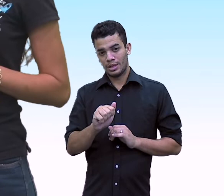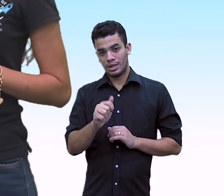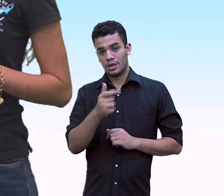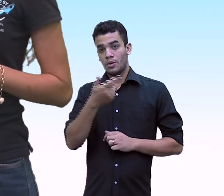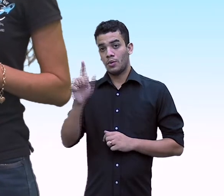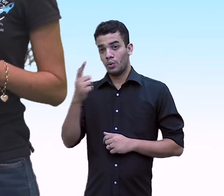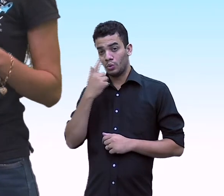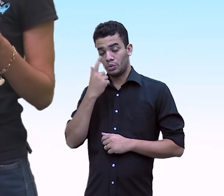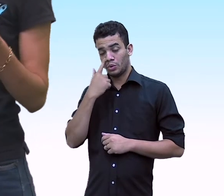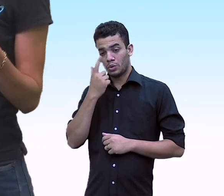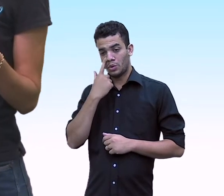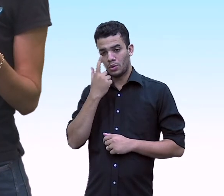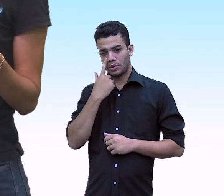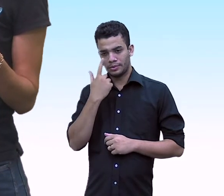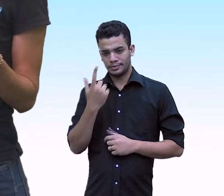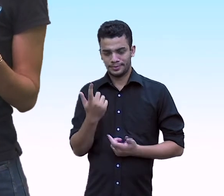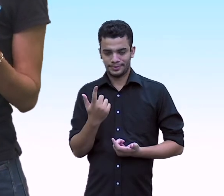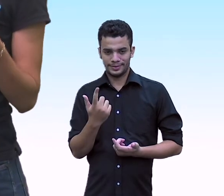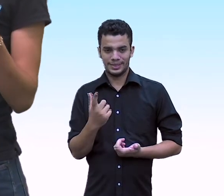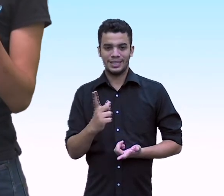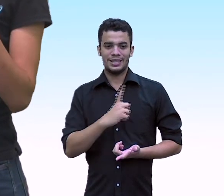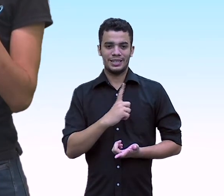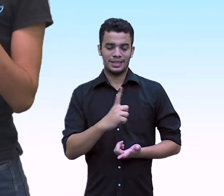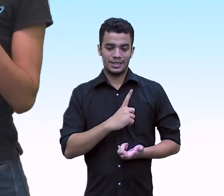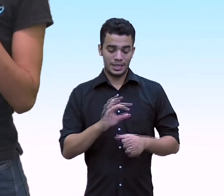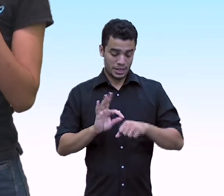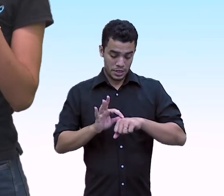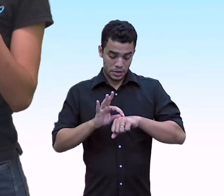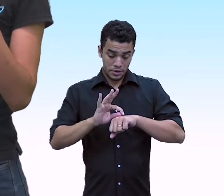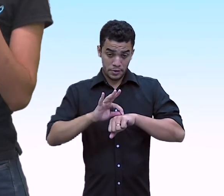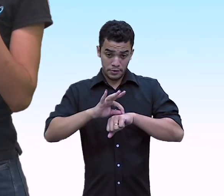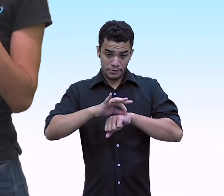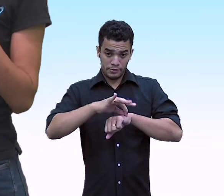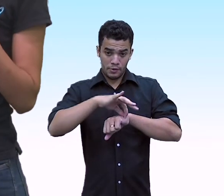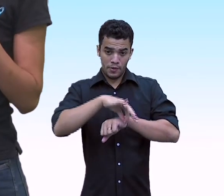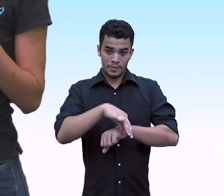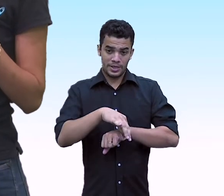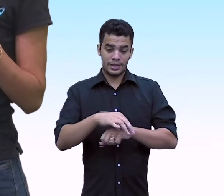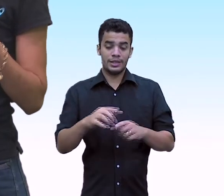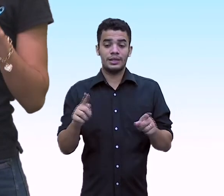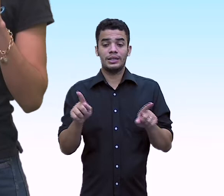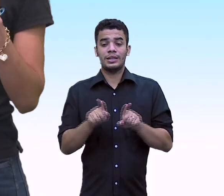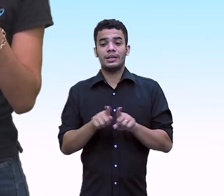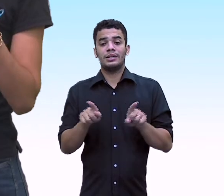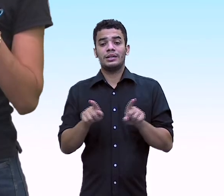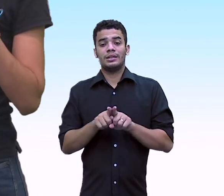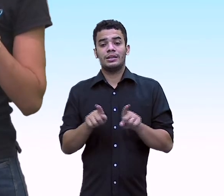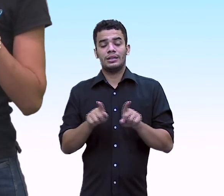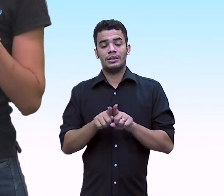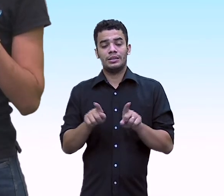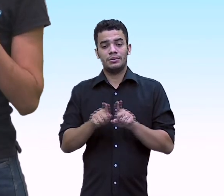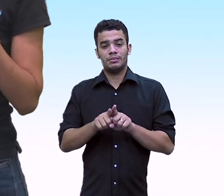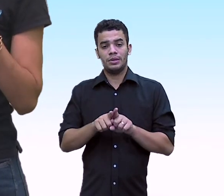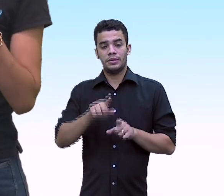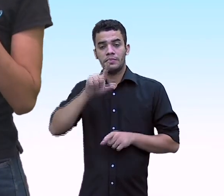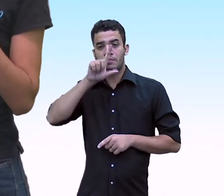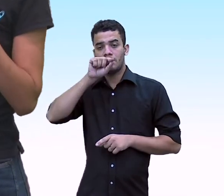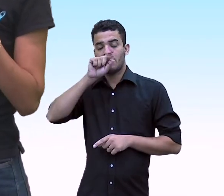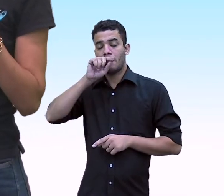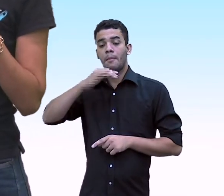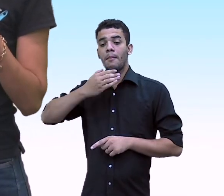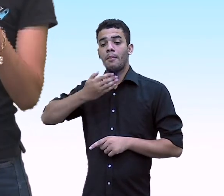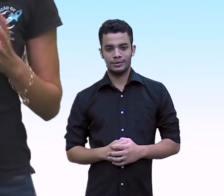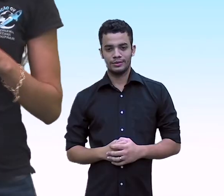Como você acha que será a atitude dela em relação